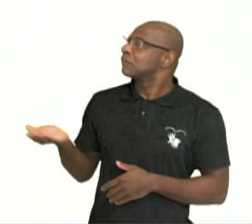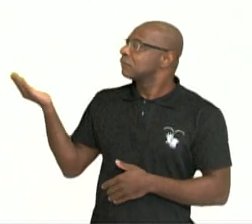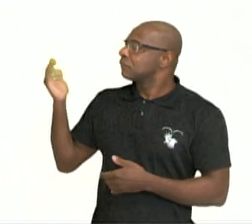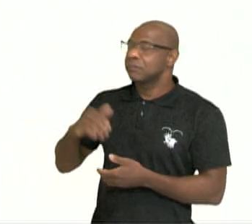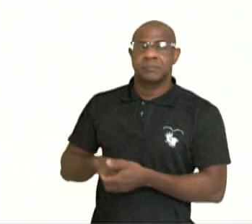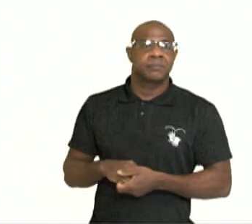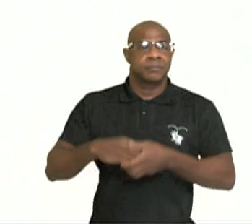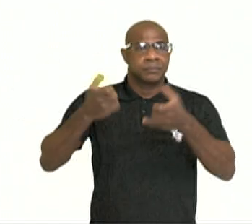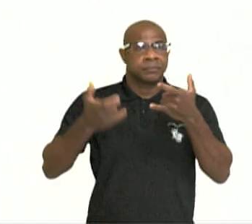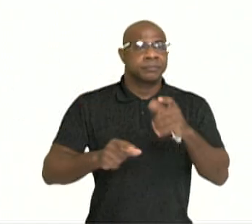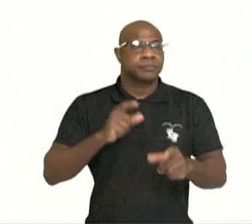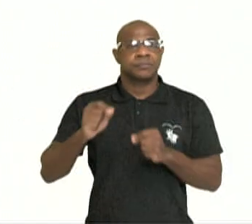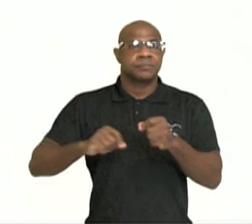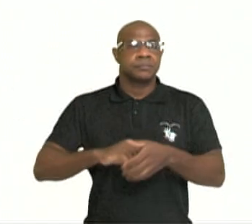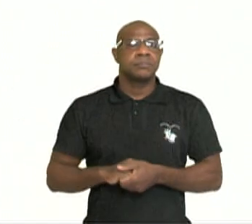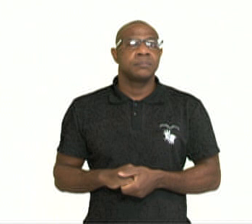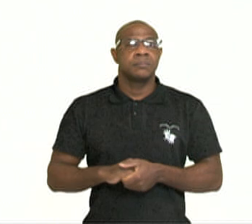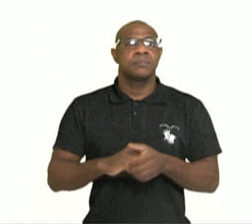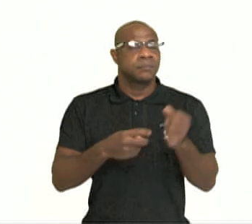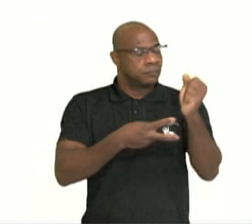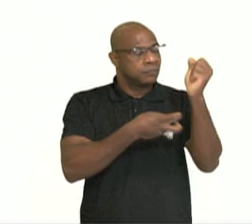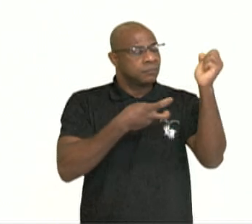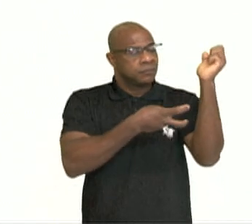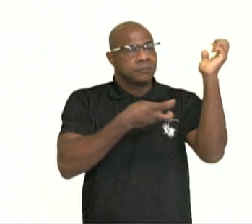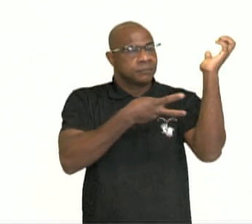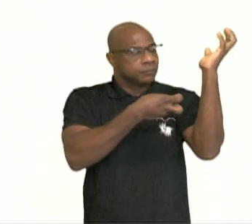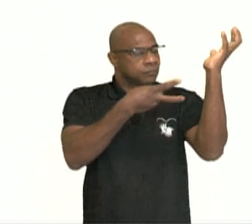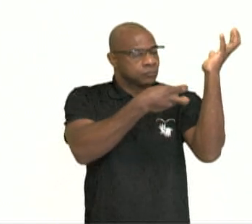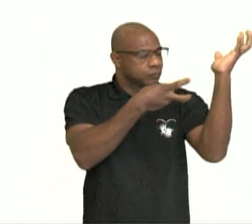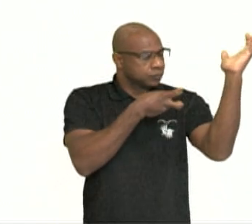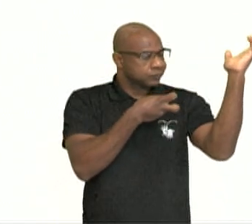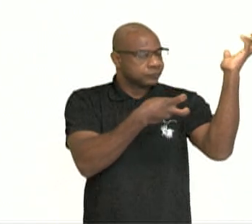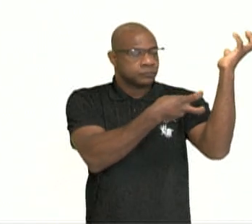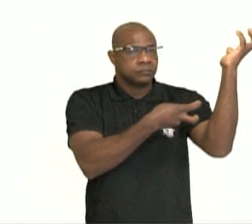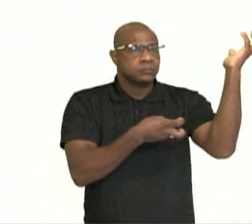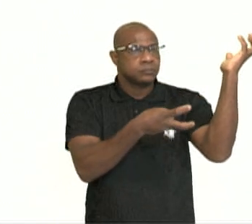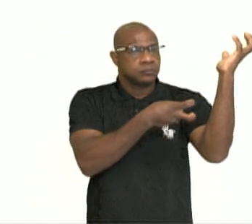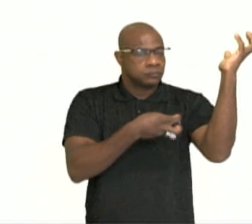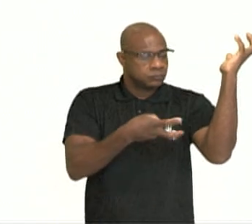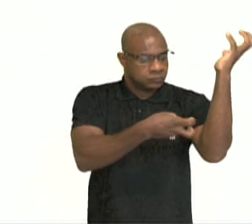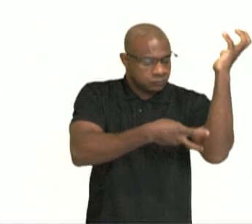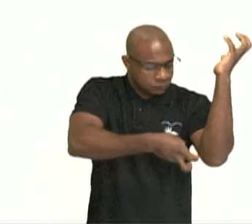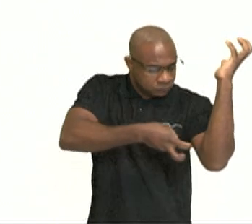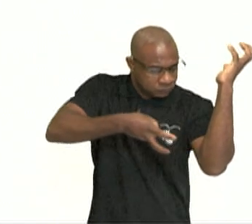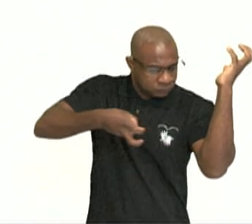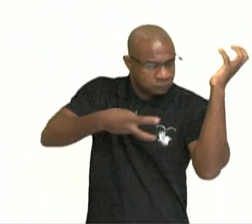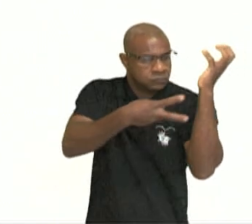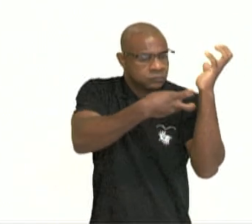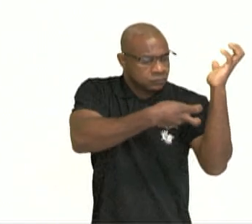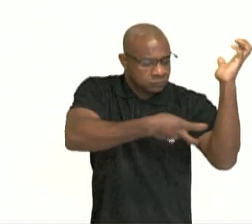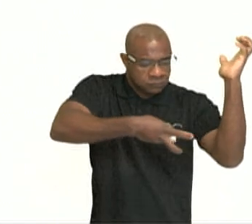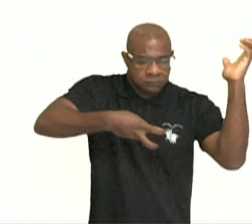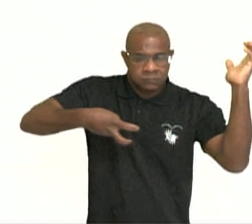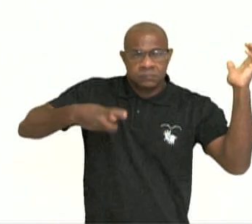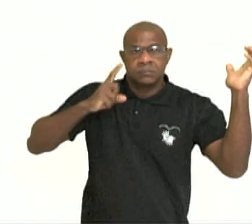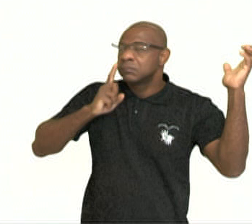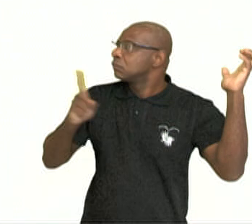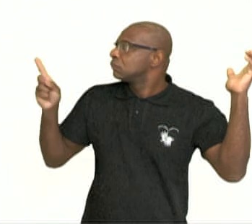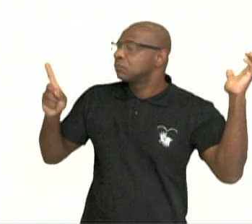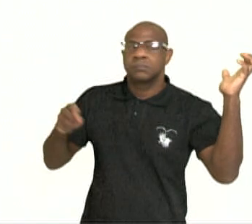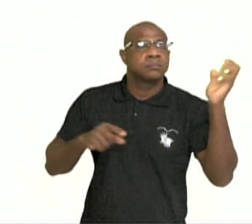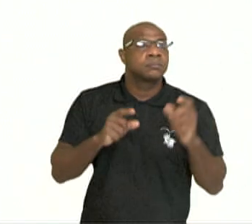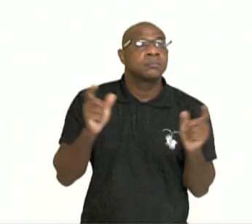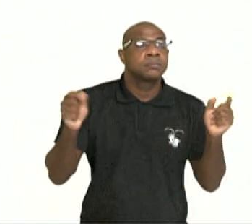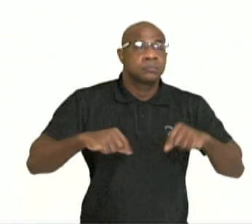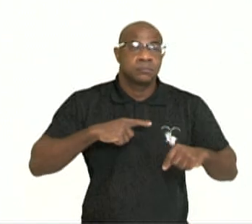nessa aula, do ato de extrair, retirar do solo alguma coisa. O que eu retiro pode